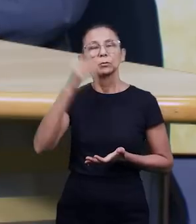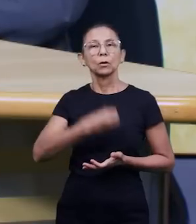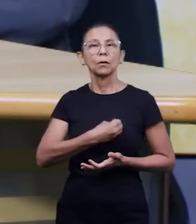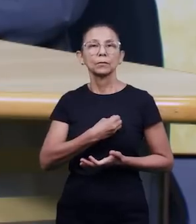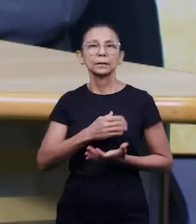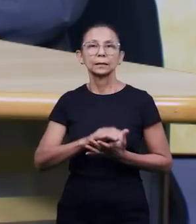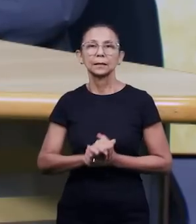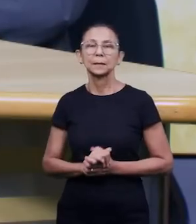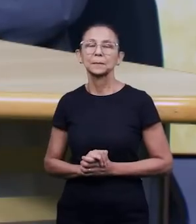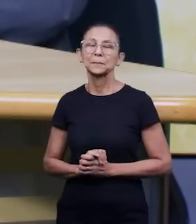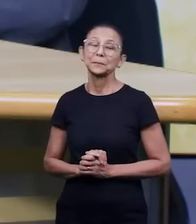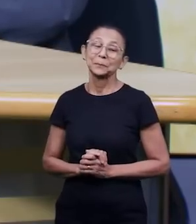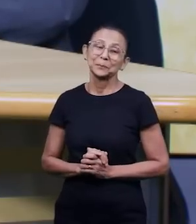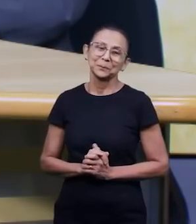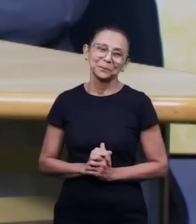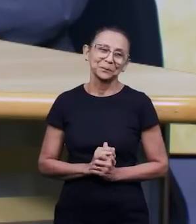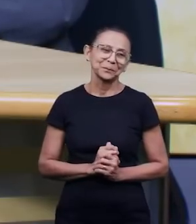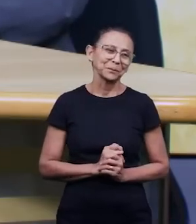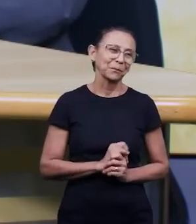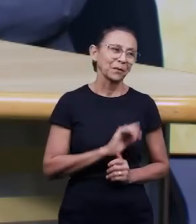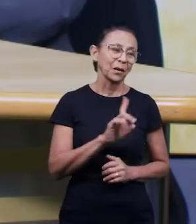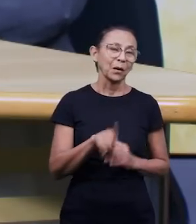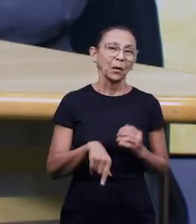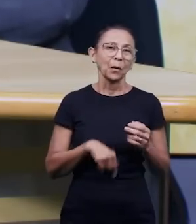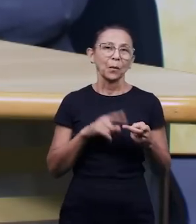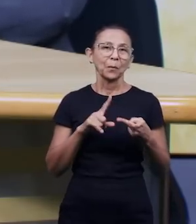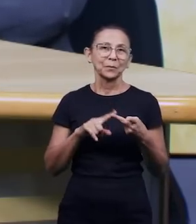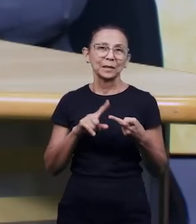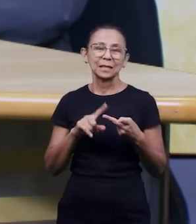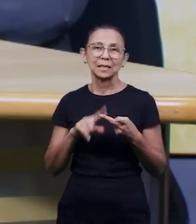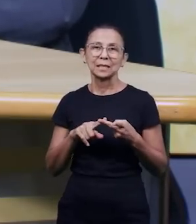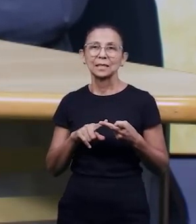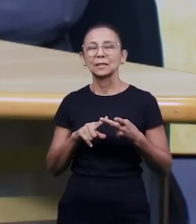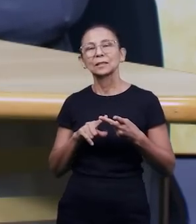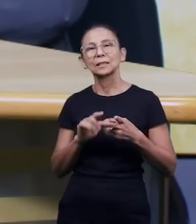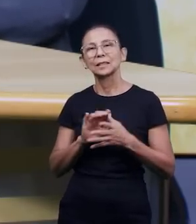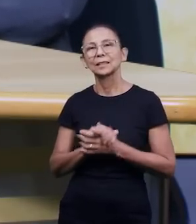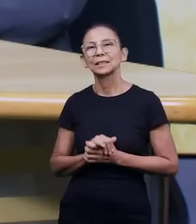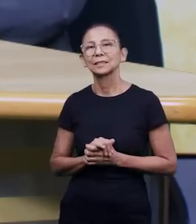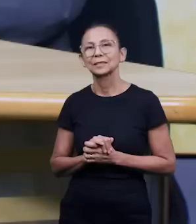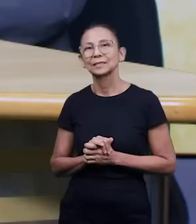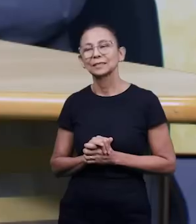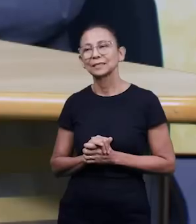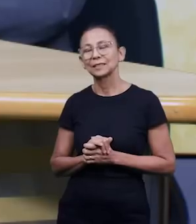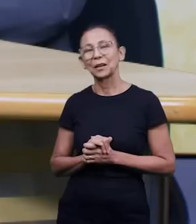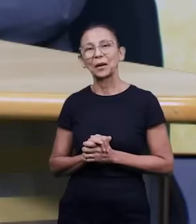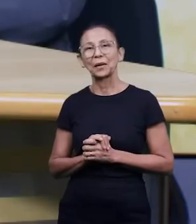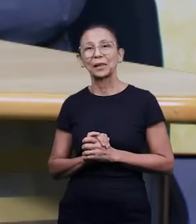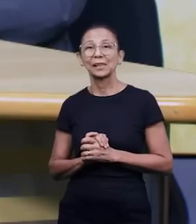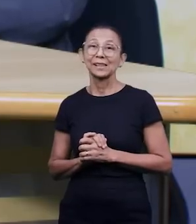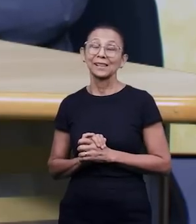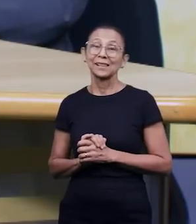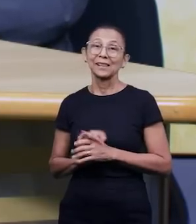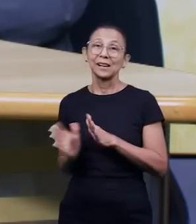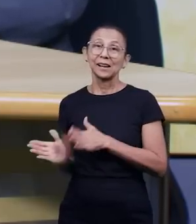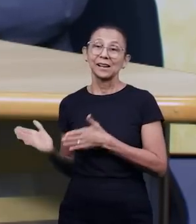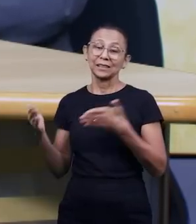controle disso. Isso é uma coisa que preocupa. É um sinal também da ausência da saúde